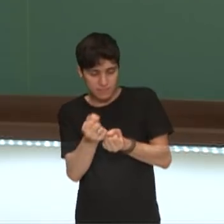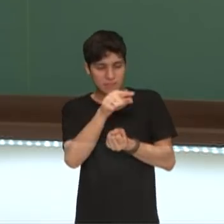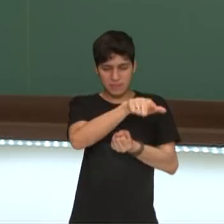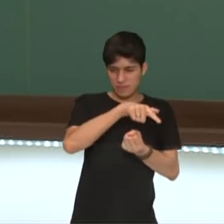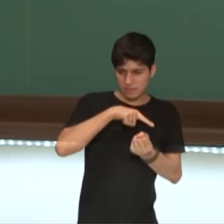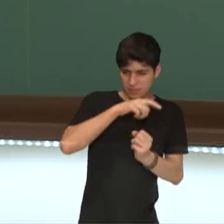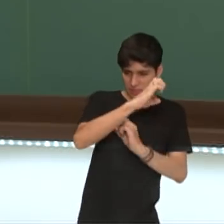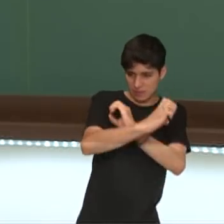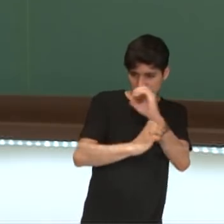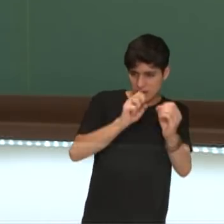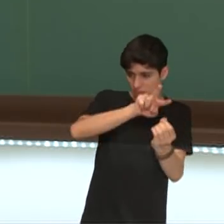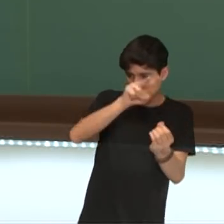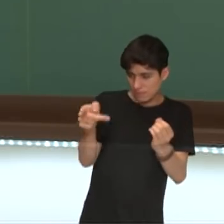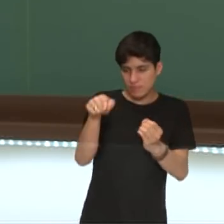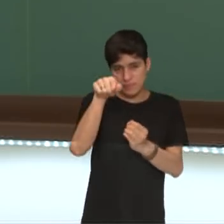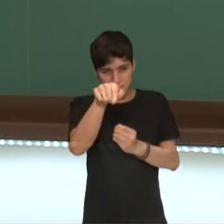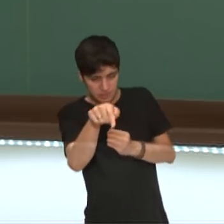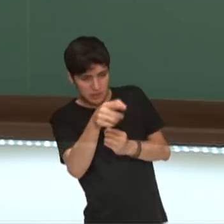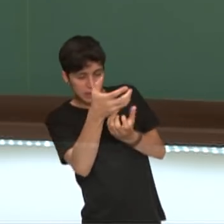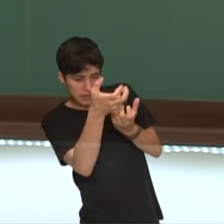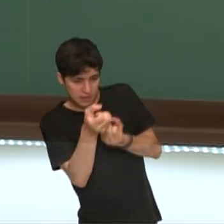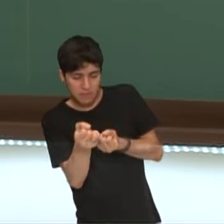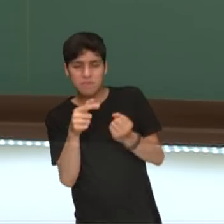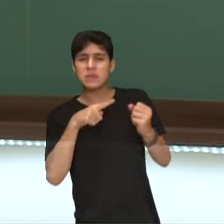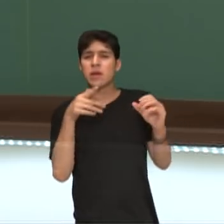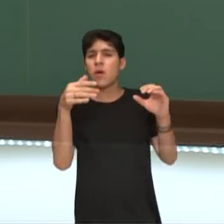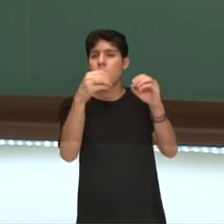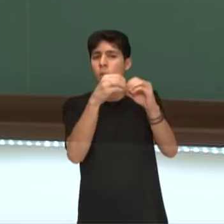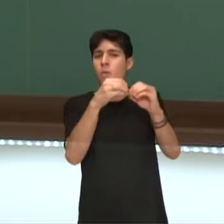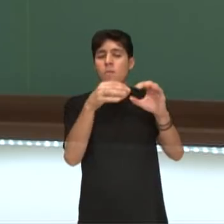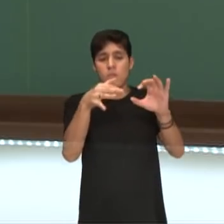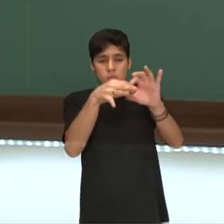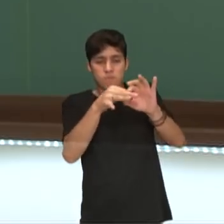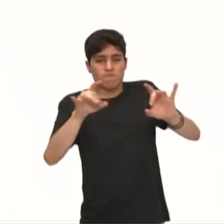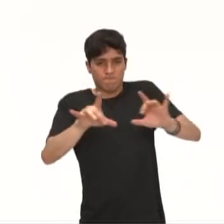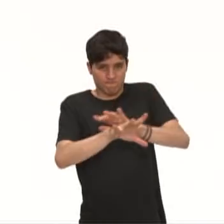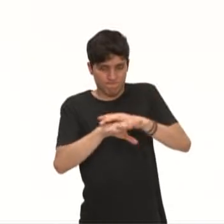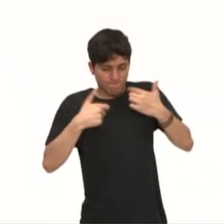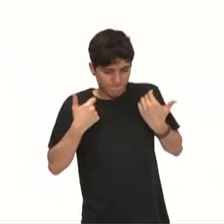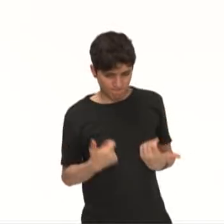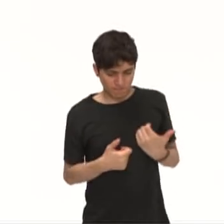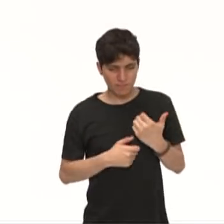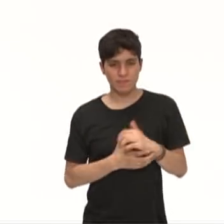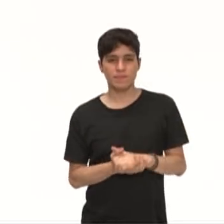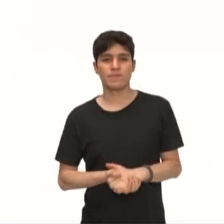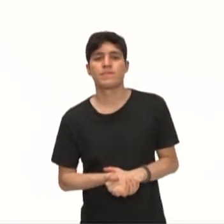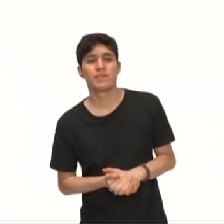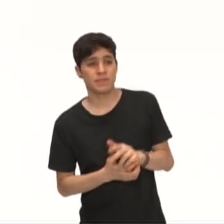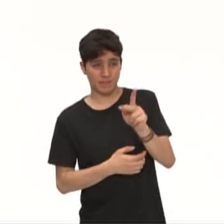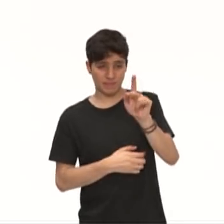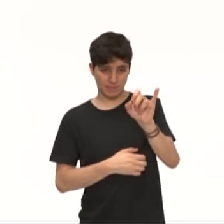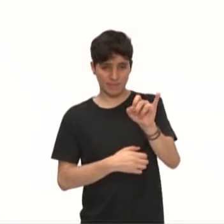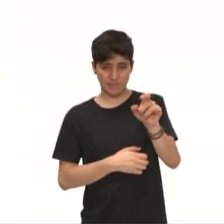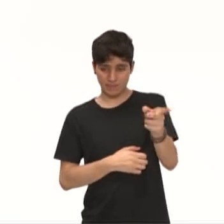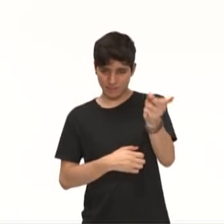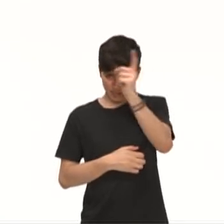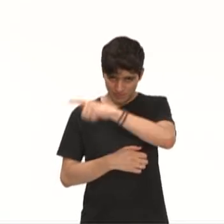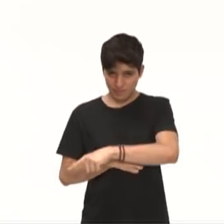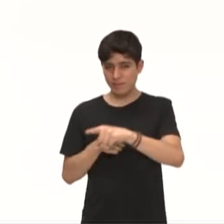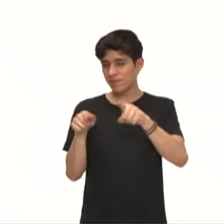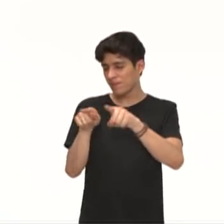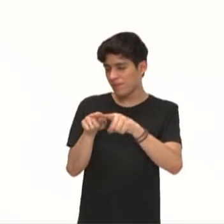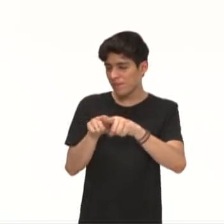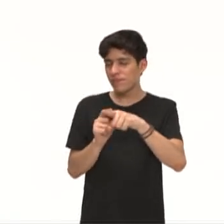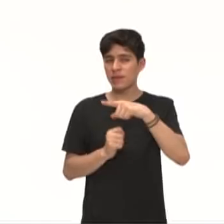outro tem para receber, formou um composto estável ali, formou daí o iodeto de potássio Ki. Beleza? Mas também